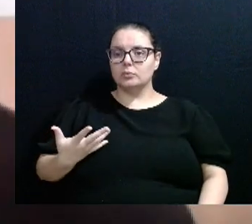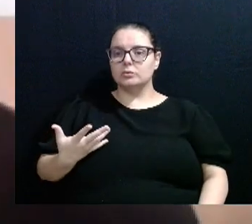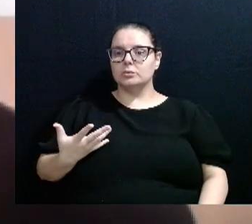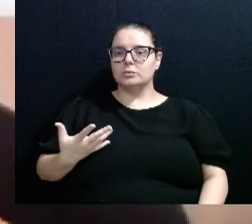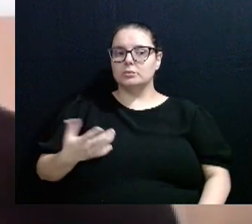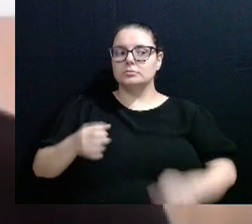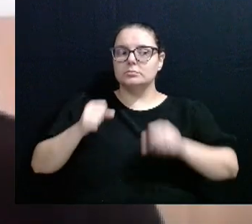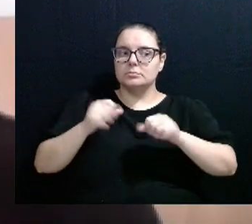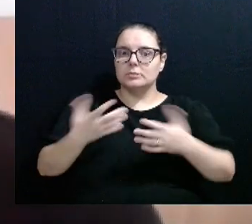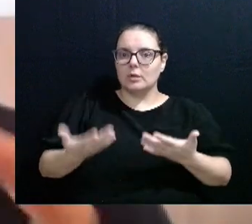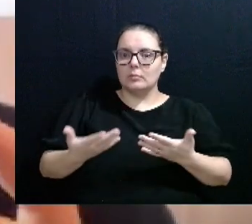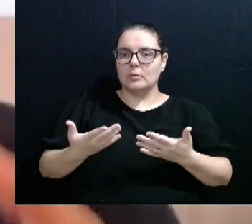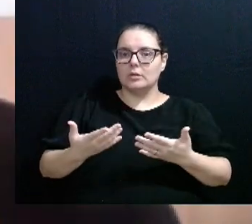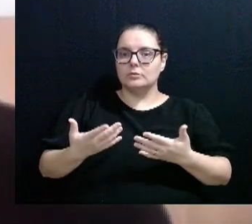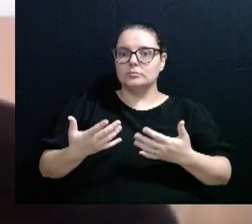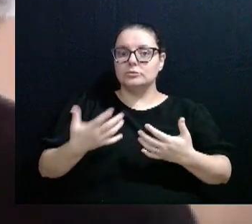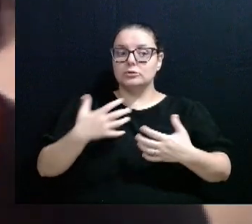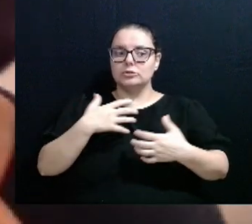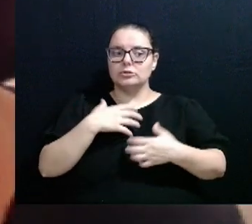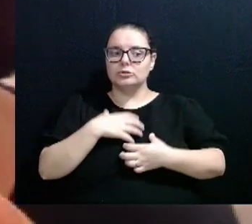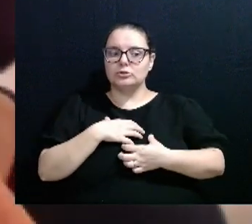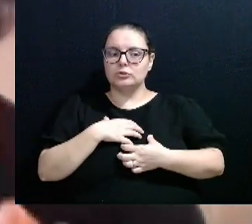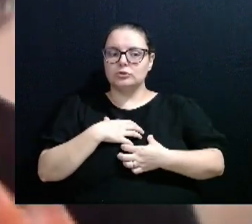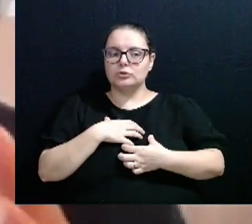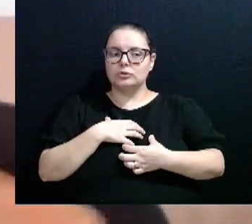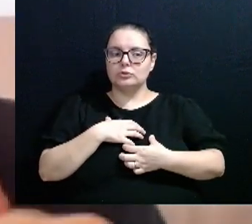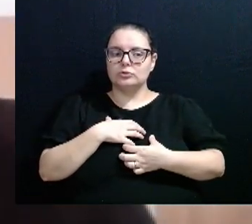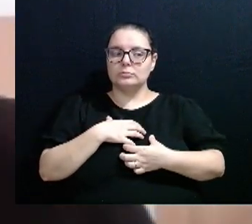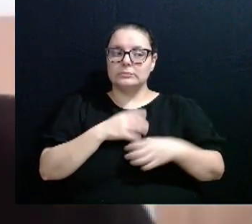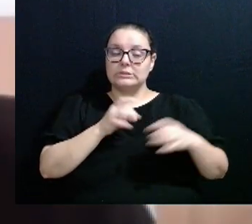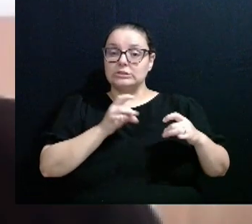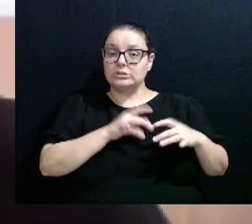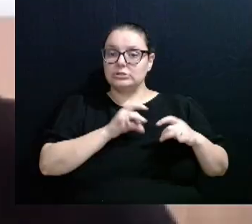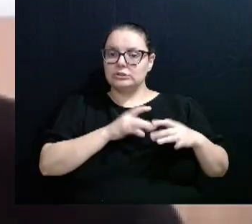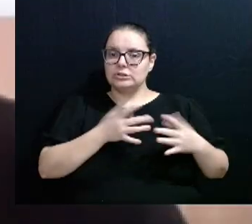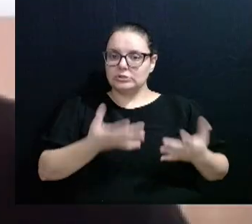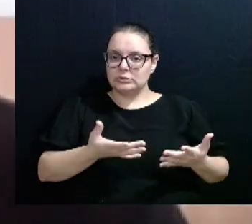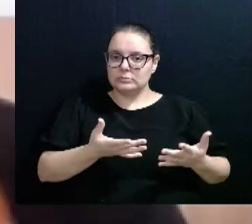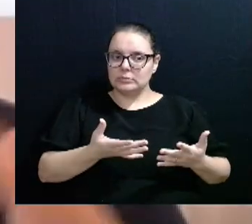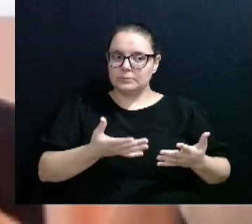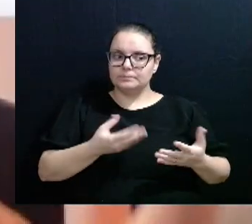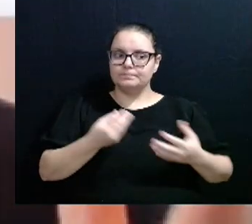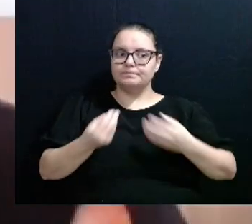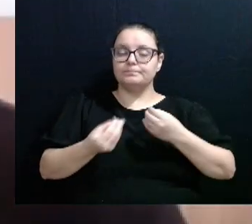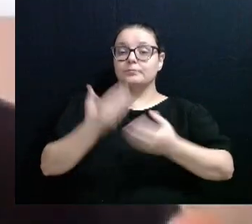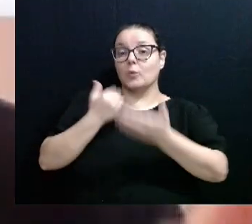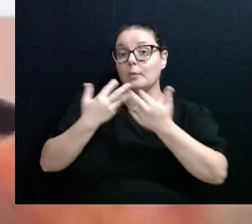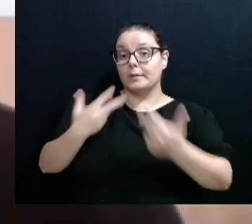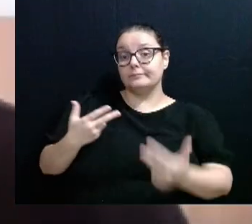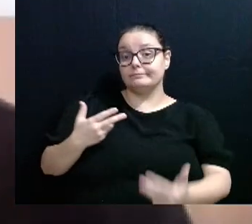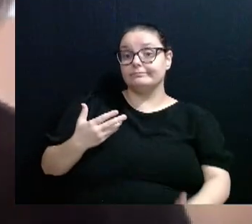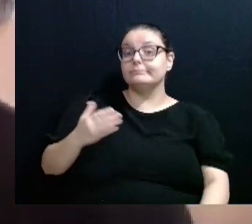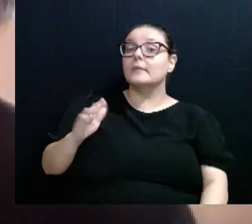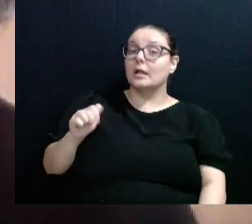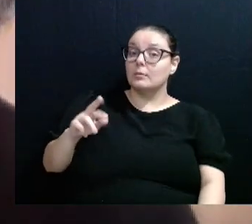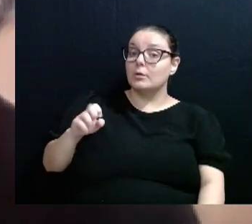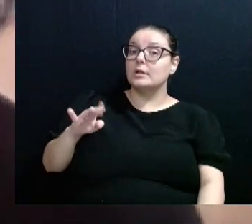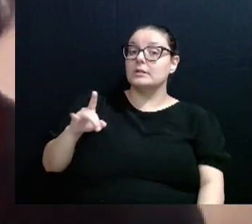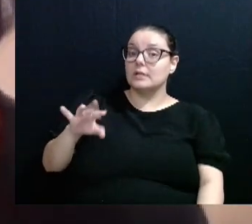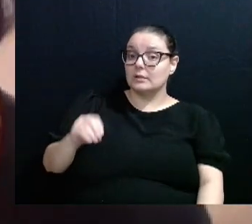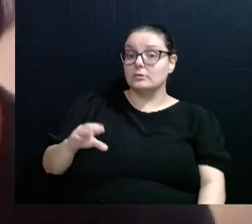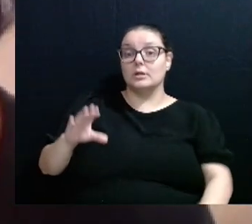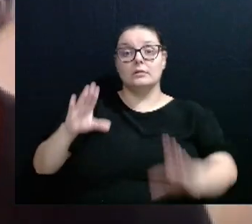até numa sensação de medo de comer carboidrato à noite. A gente vê que isso pode até levar